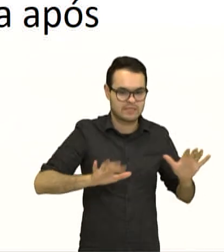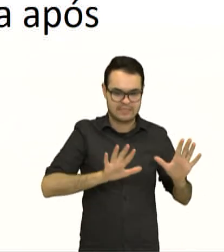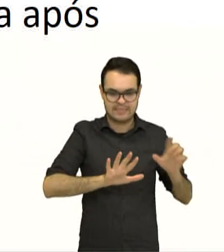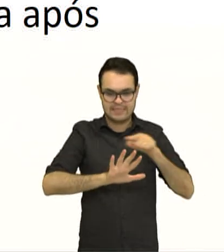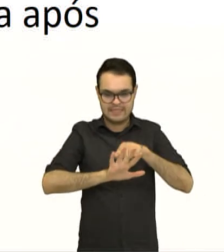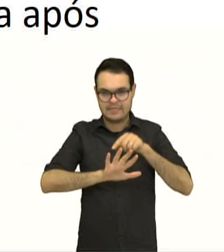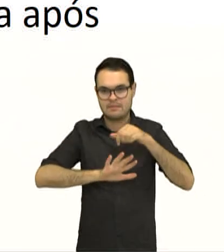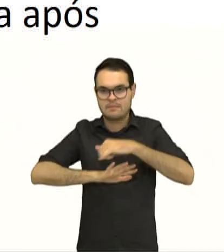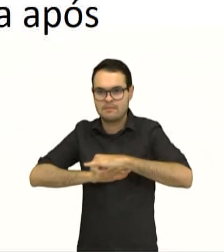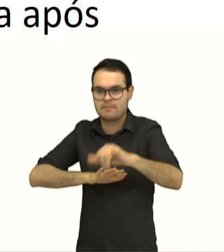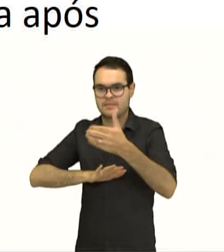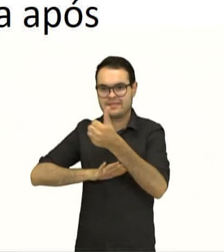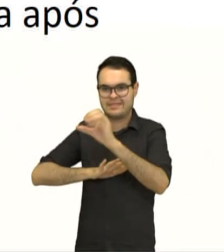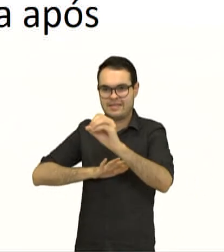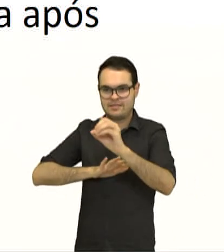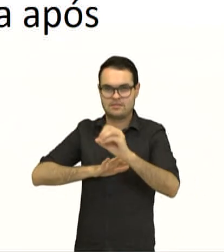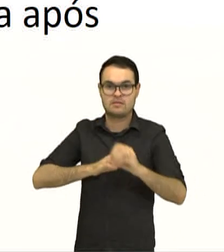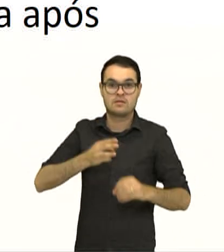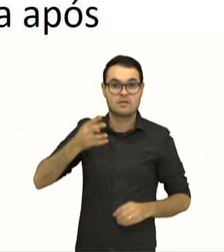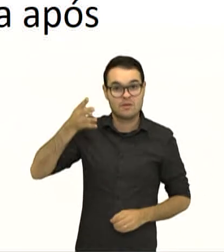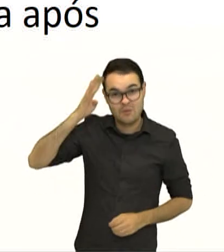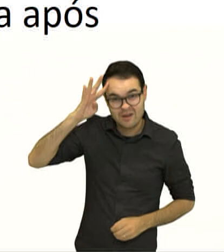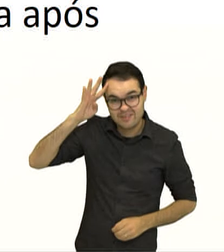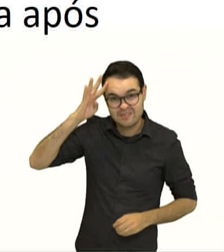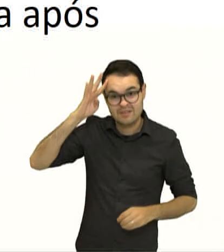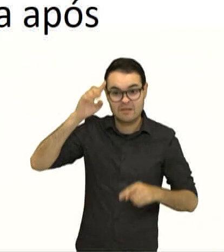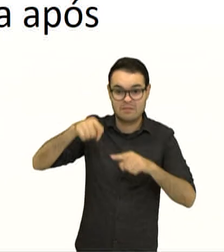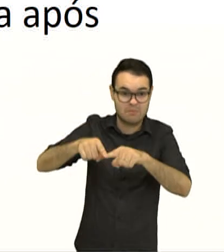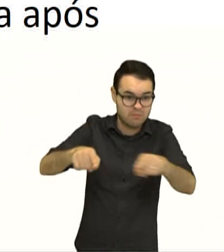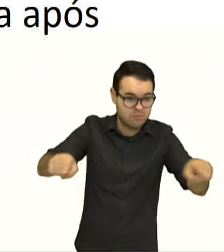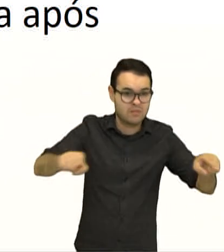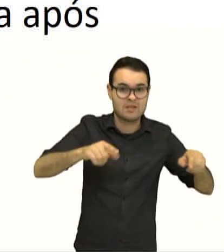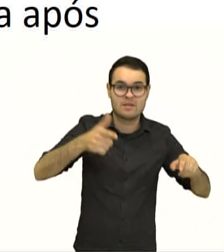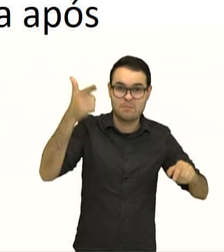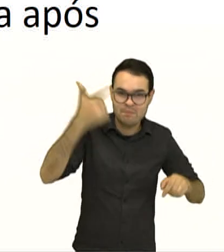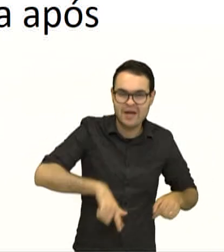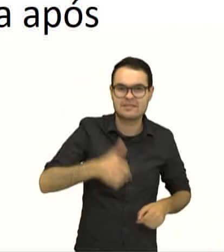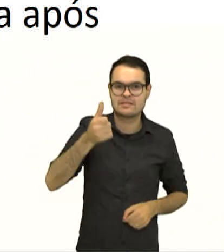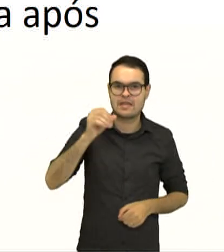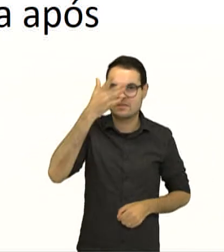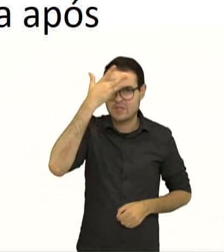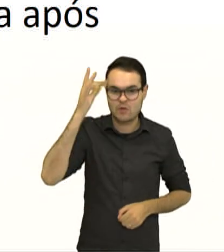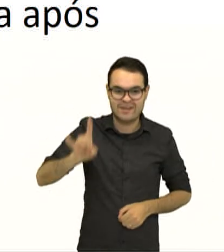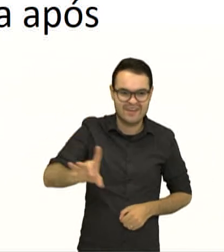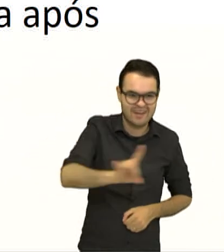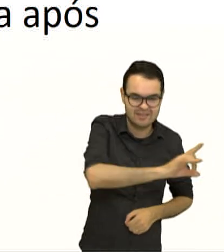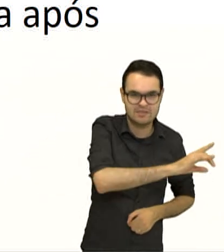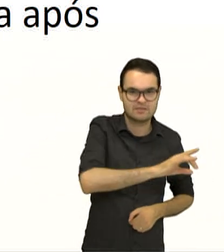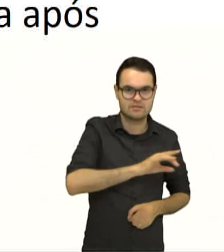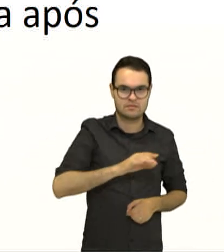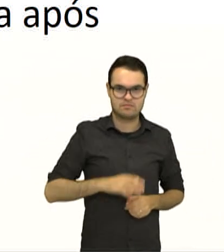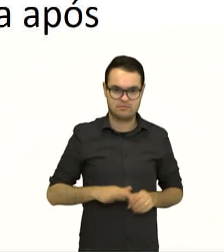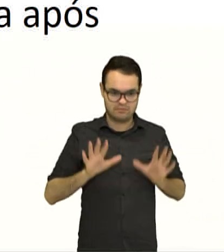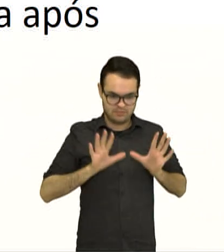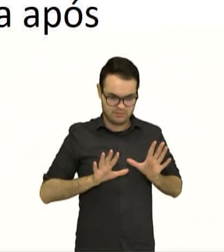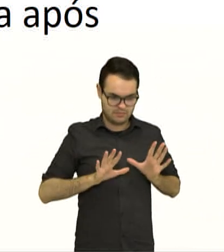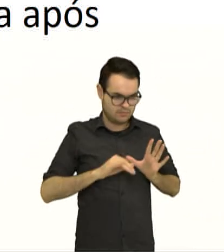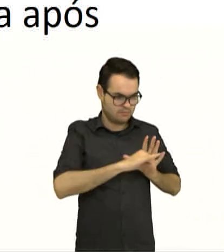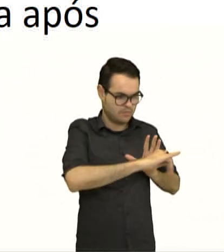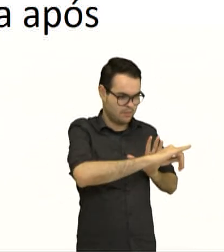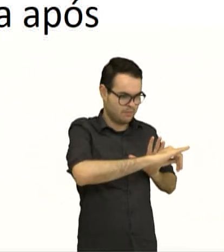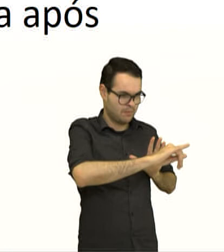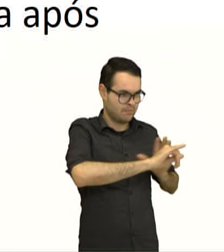na quarta, contaram cada qual para outras 10. Nenhuma dessas pessoas sabiam da